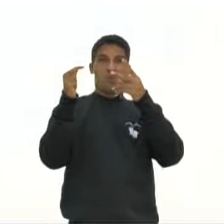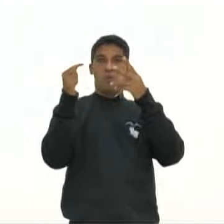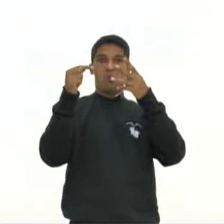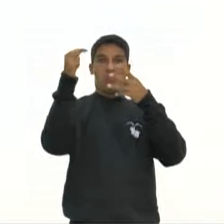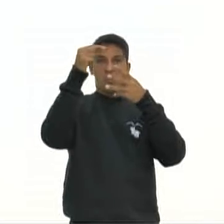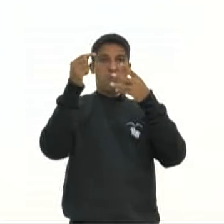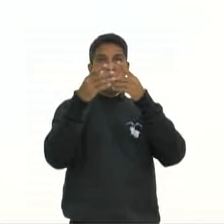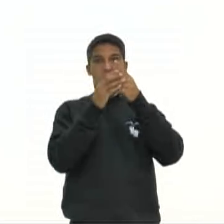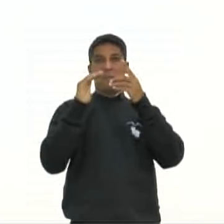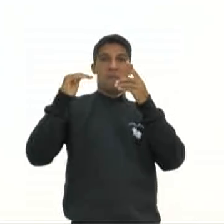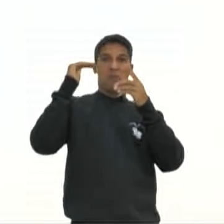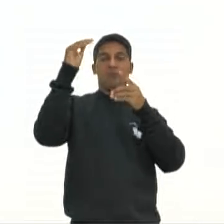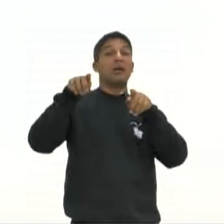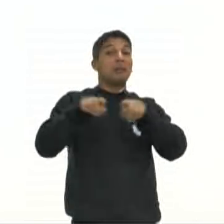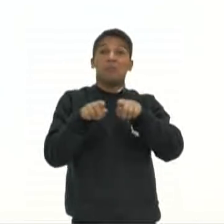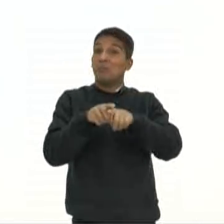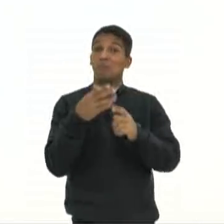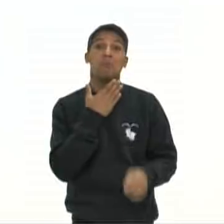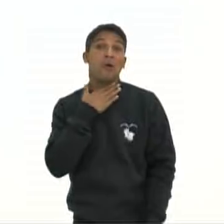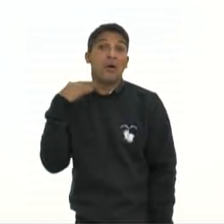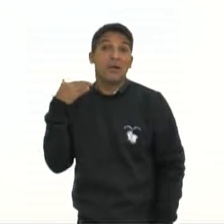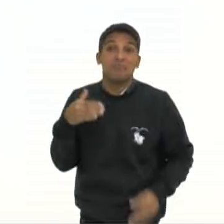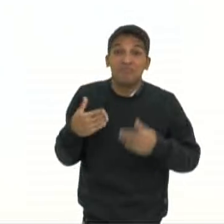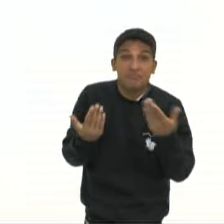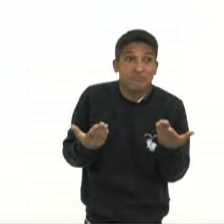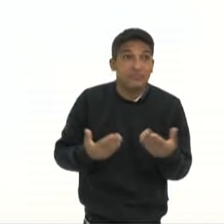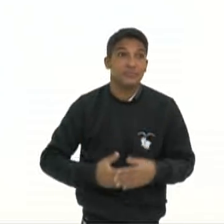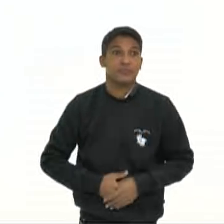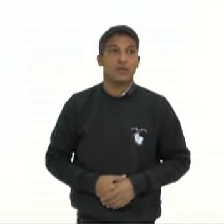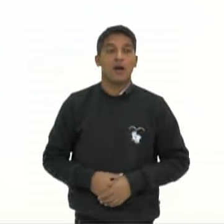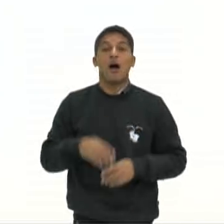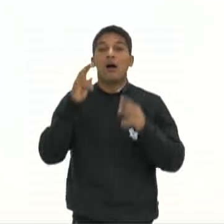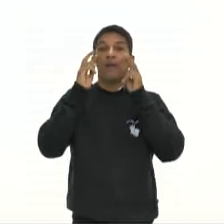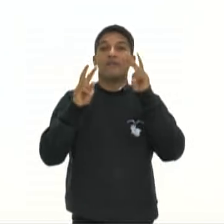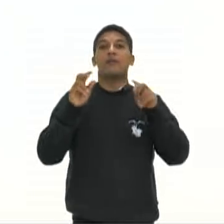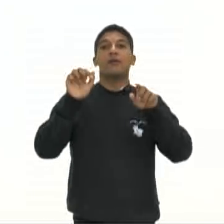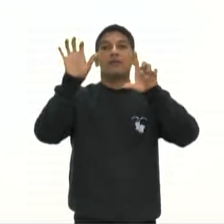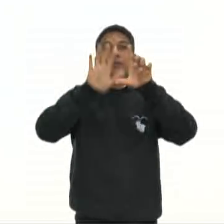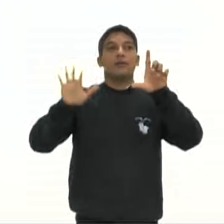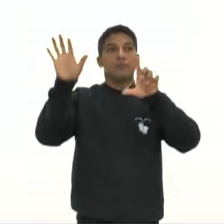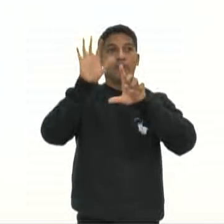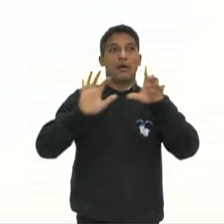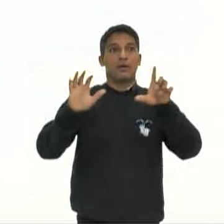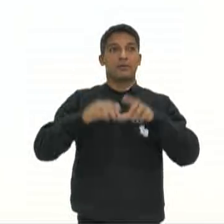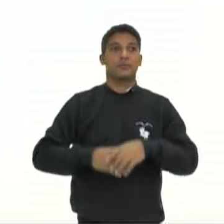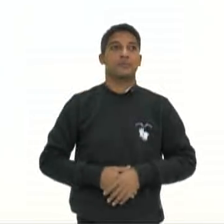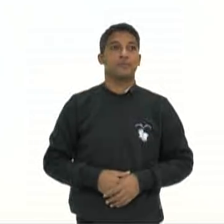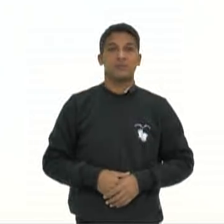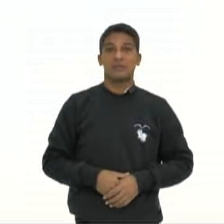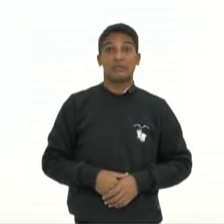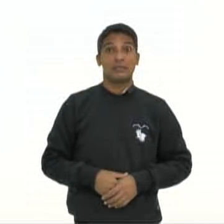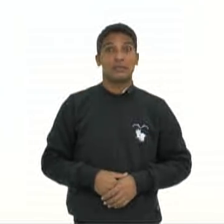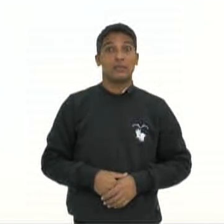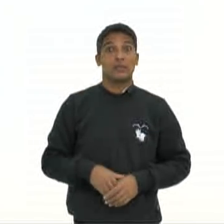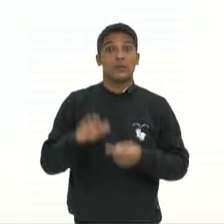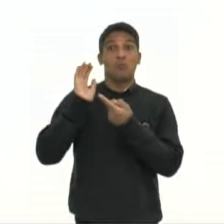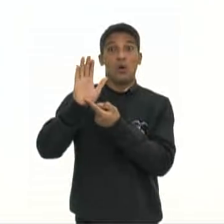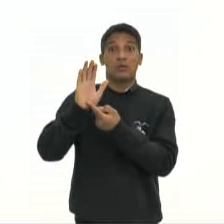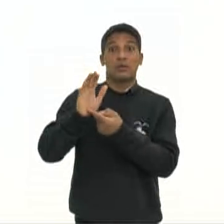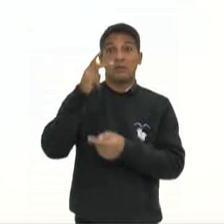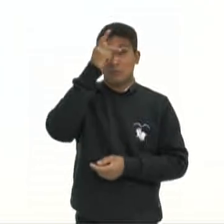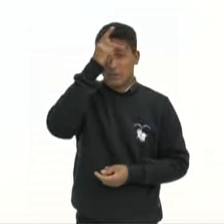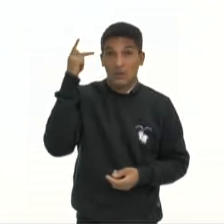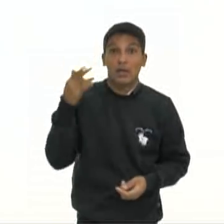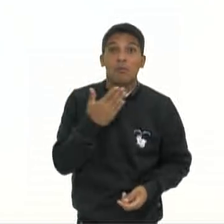gente vê que esses esqueletos que são pessoas que morreram provavelmente pela fome, pela peste